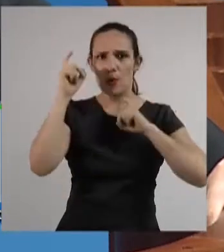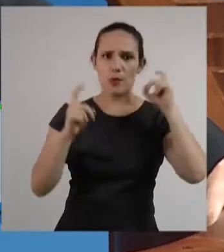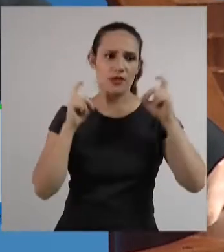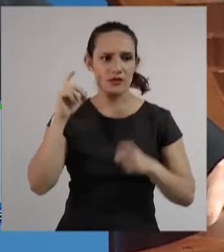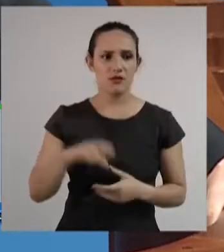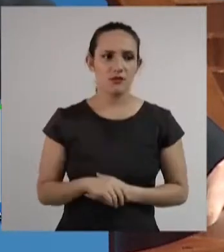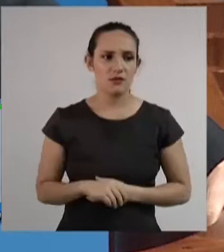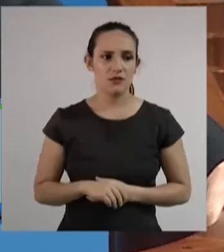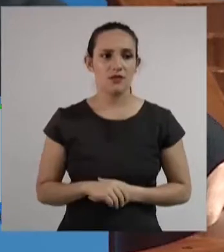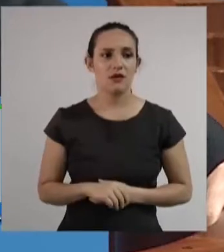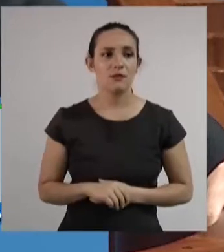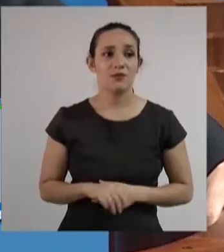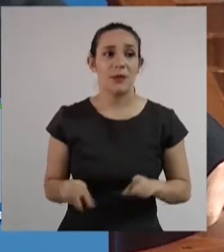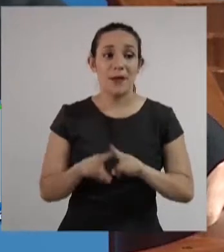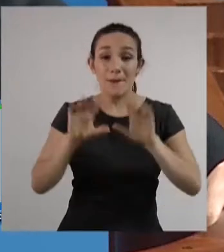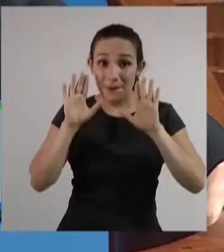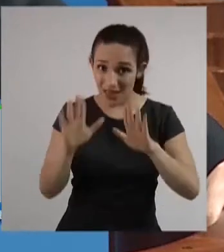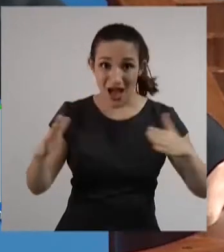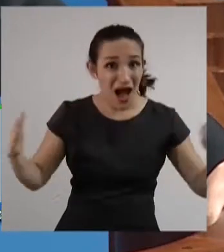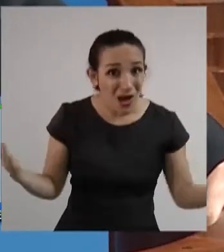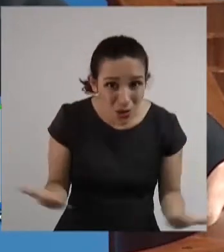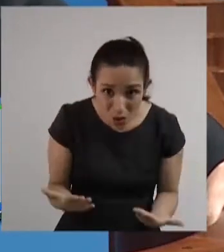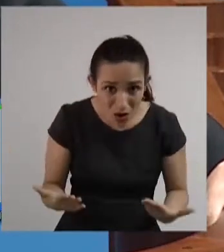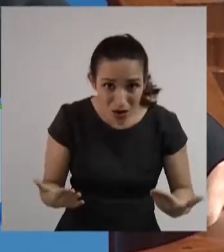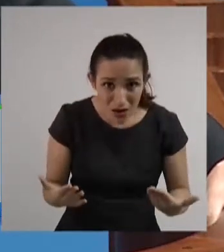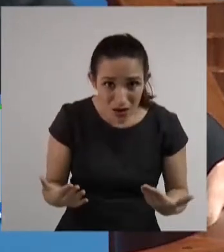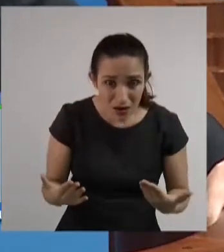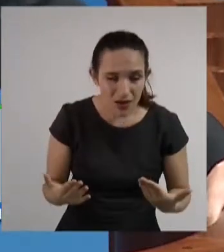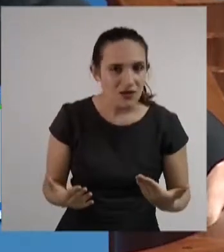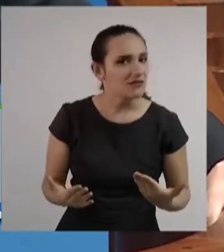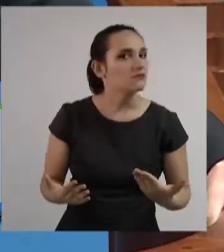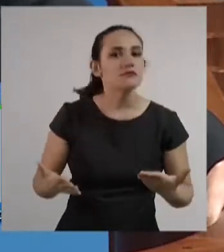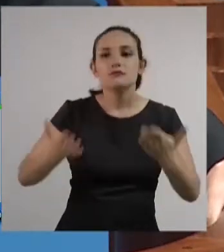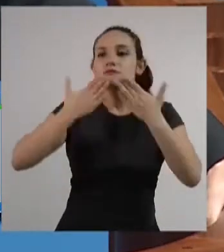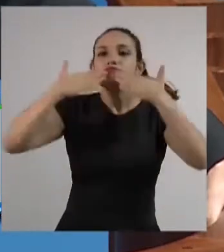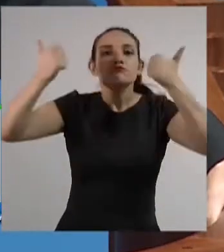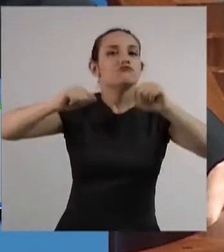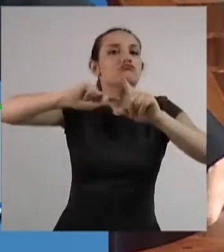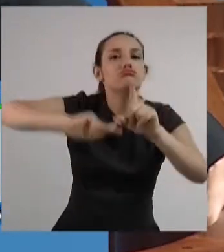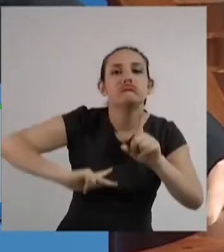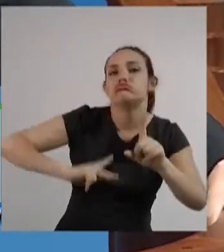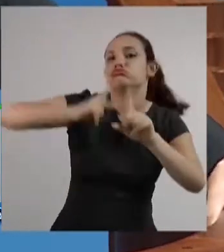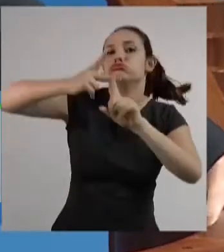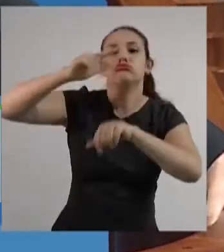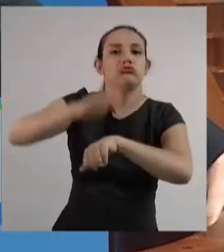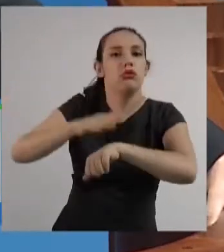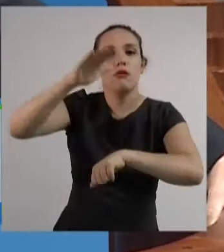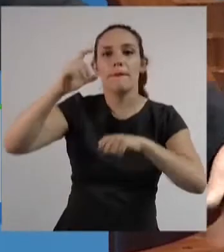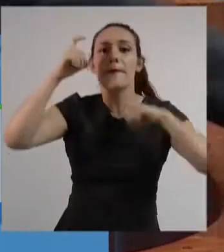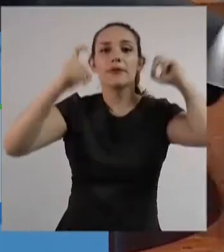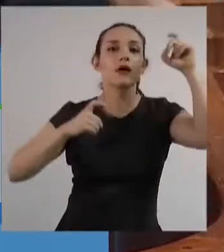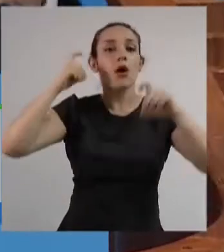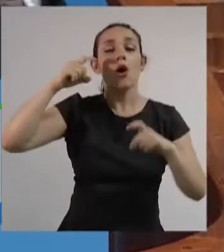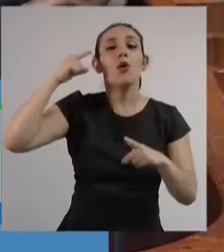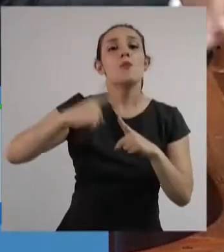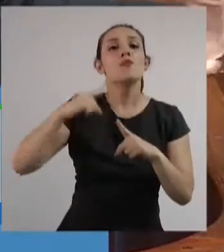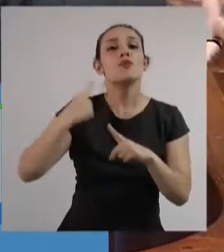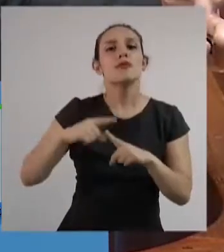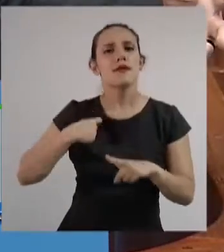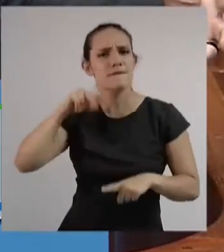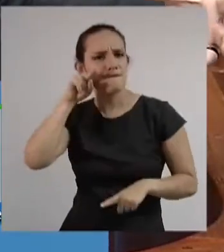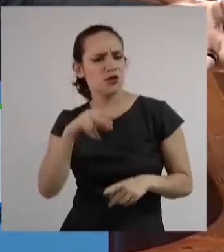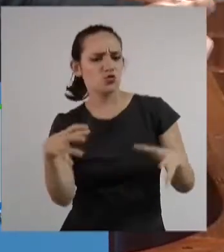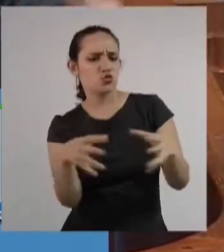preocupações. Agora, então, depois da eleição, a preocupação aumentou quando a gente vê um grupo